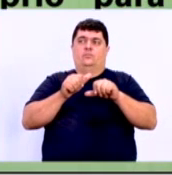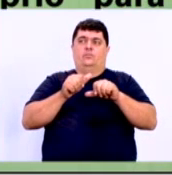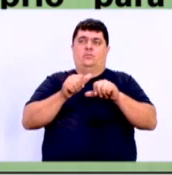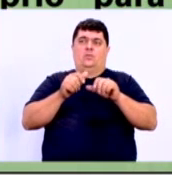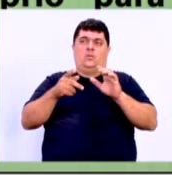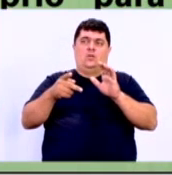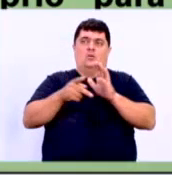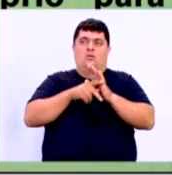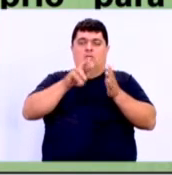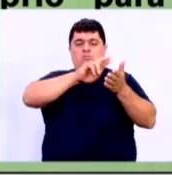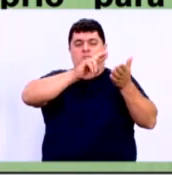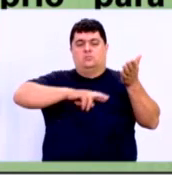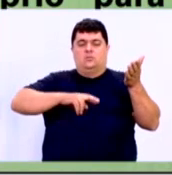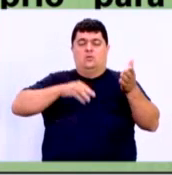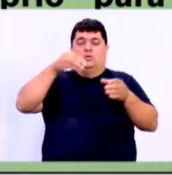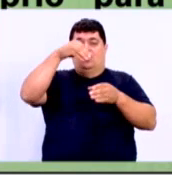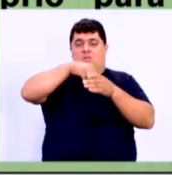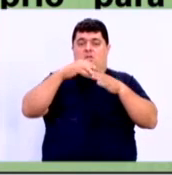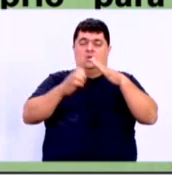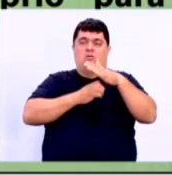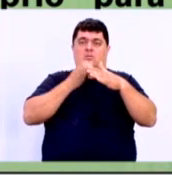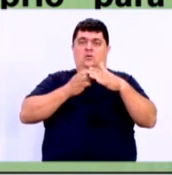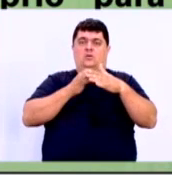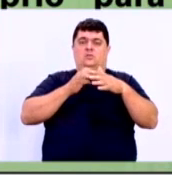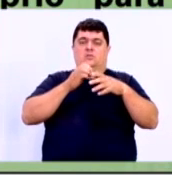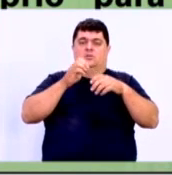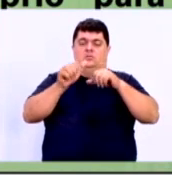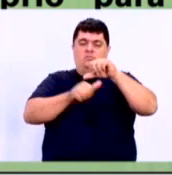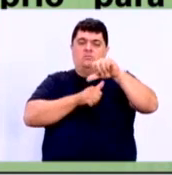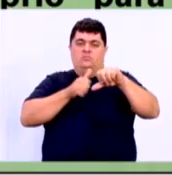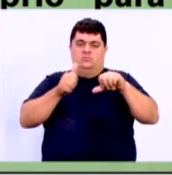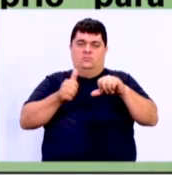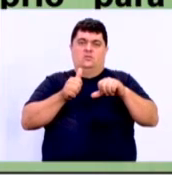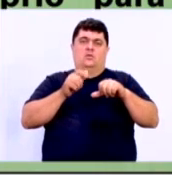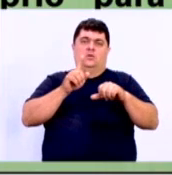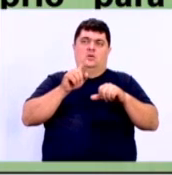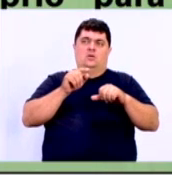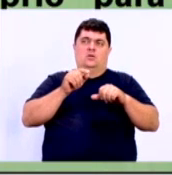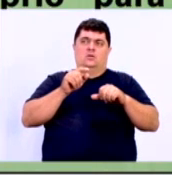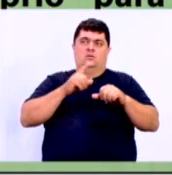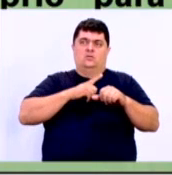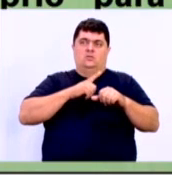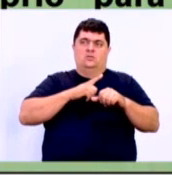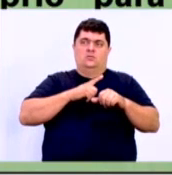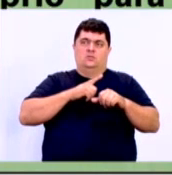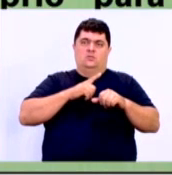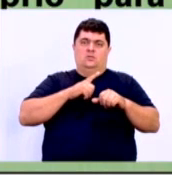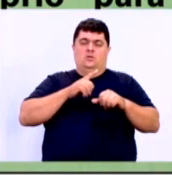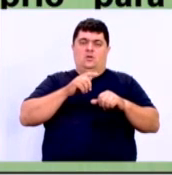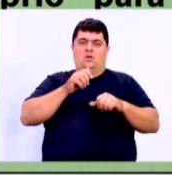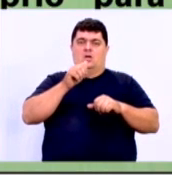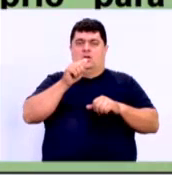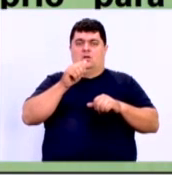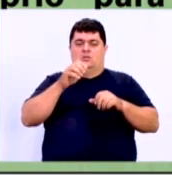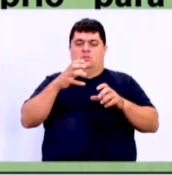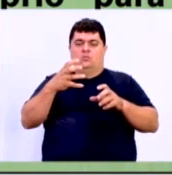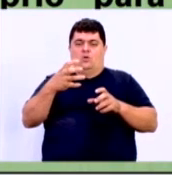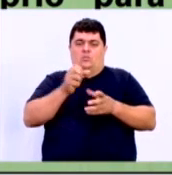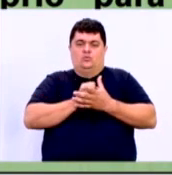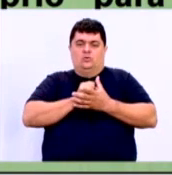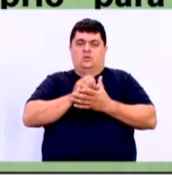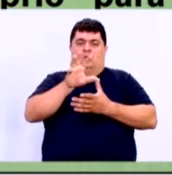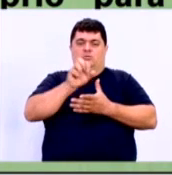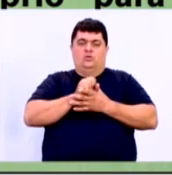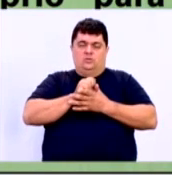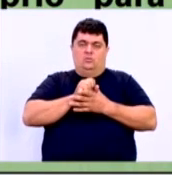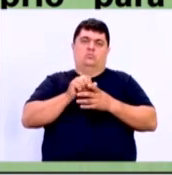fundamentado para relatórios internos. O custeio variável, existem essas duas fórmulas, o custeio por absorção e o custeio variável. O custeio